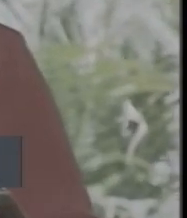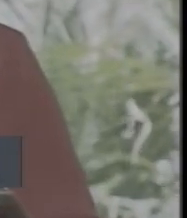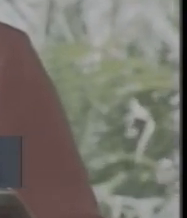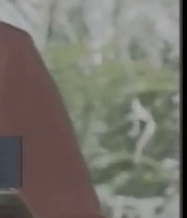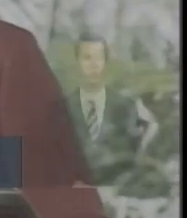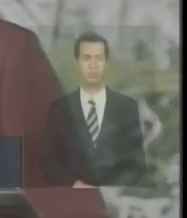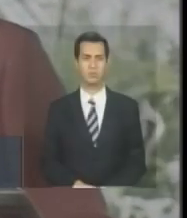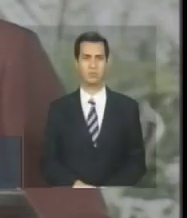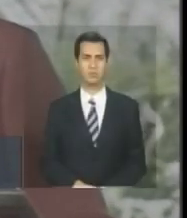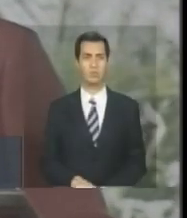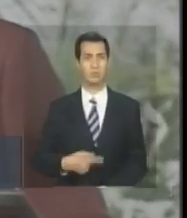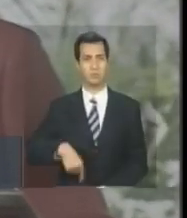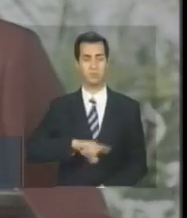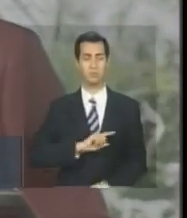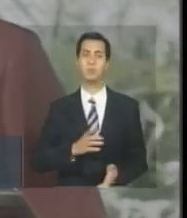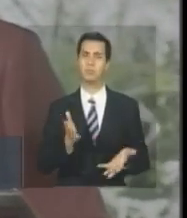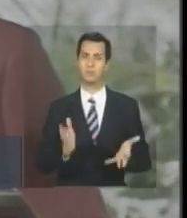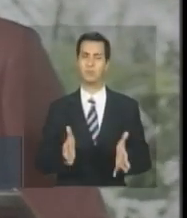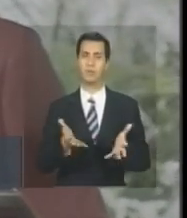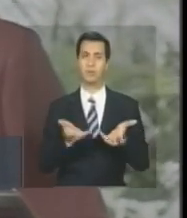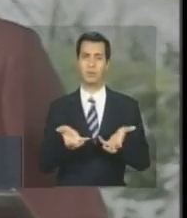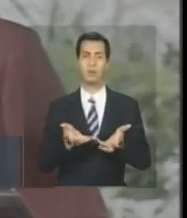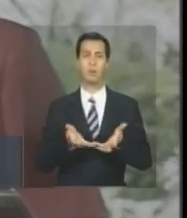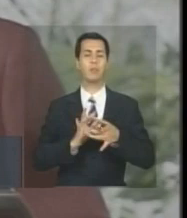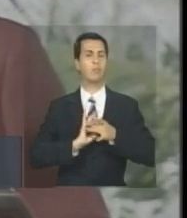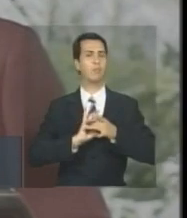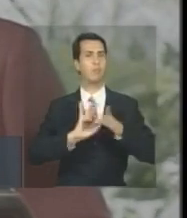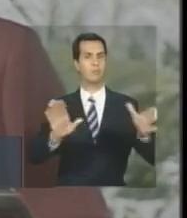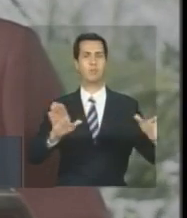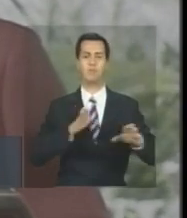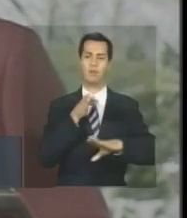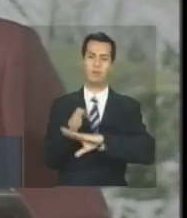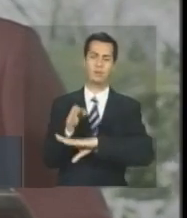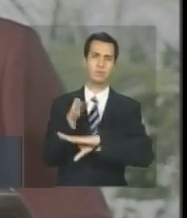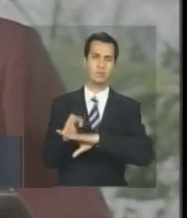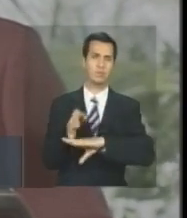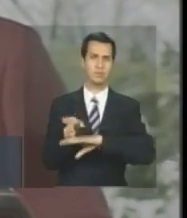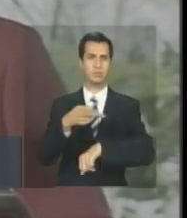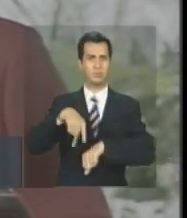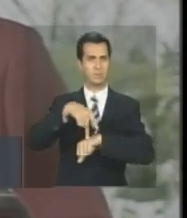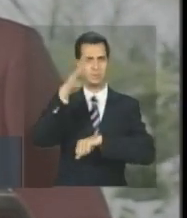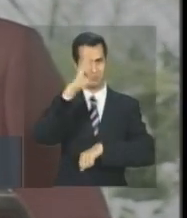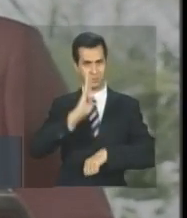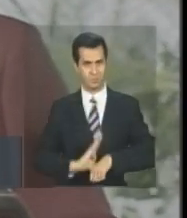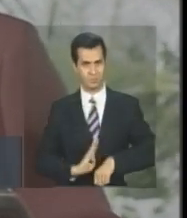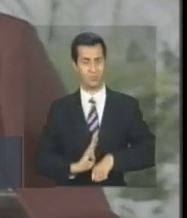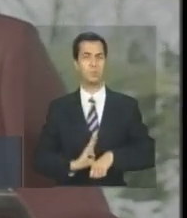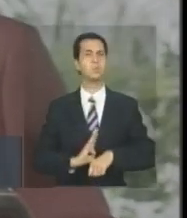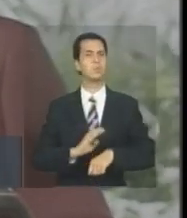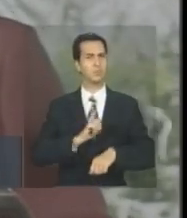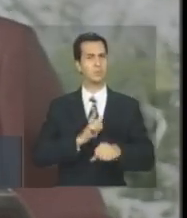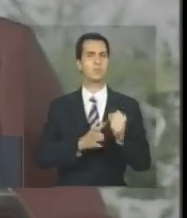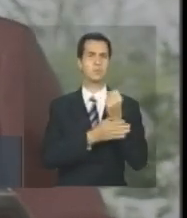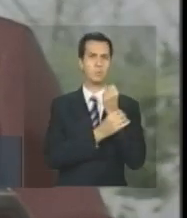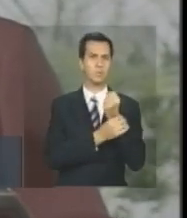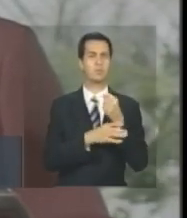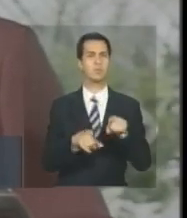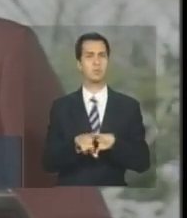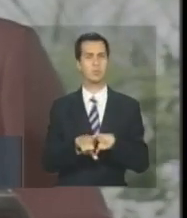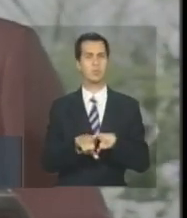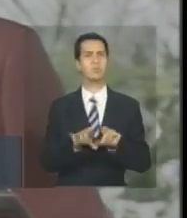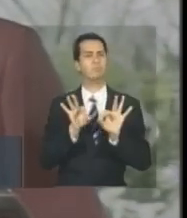Garantir o acesso ao nosso país em condições de segurança e dignidade dos haitianos que